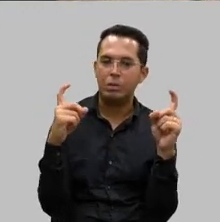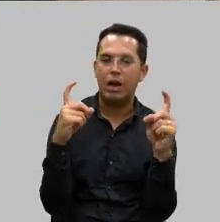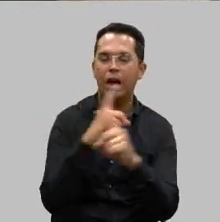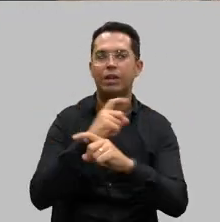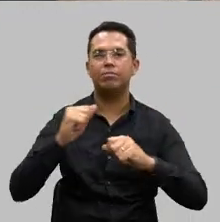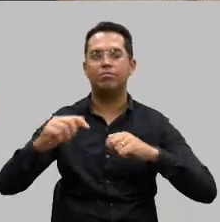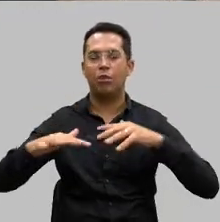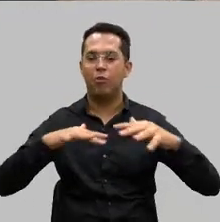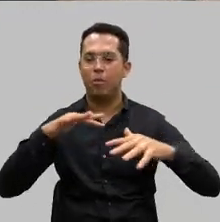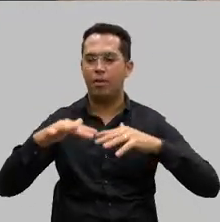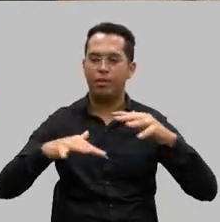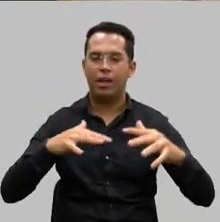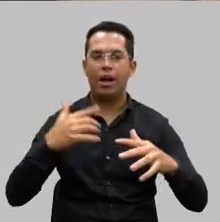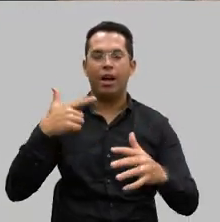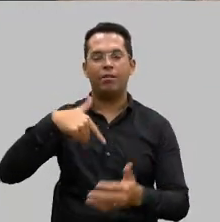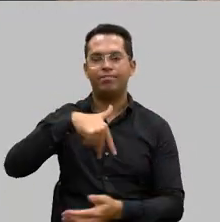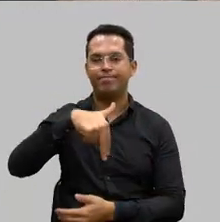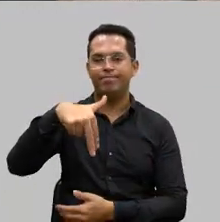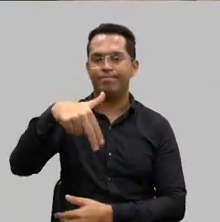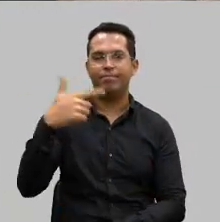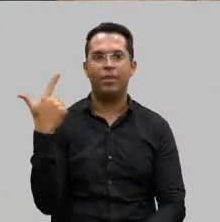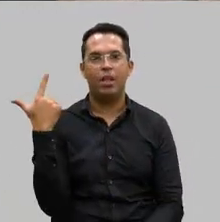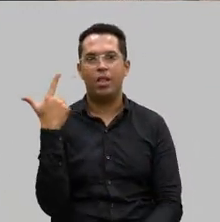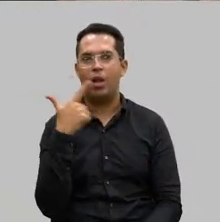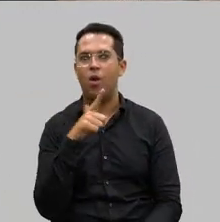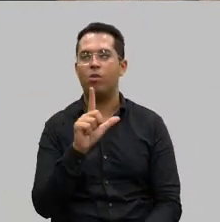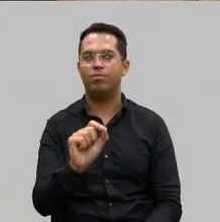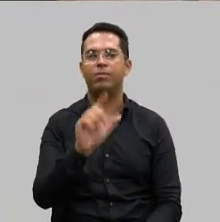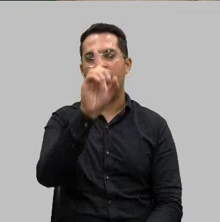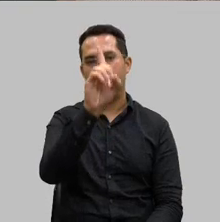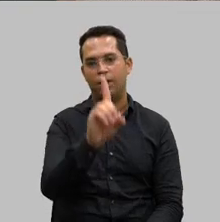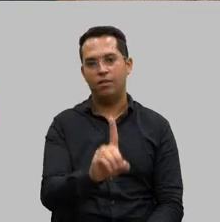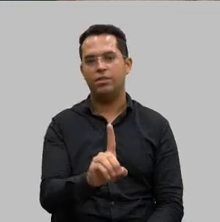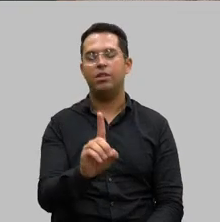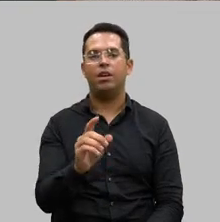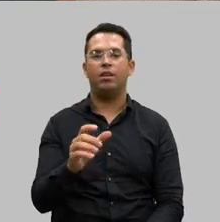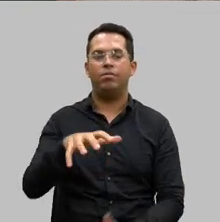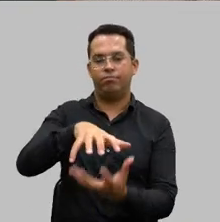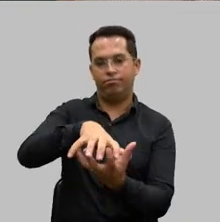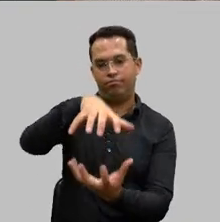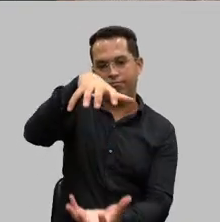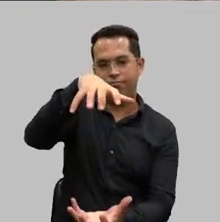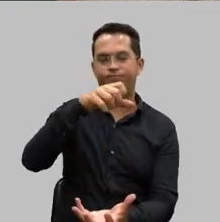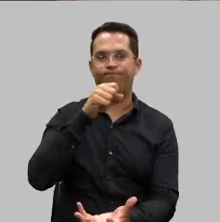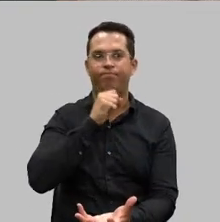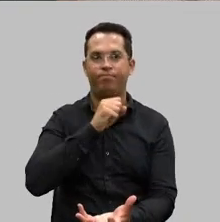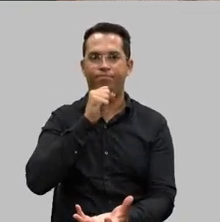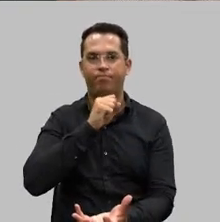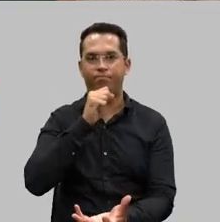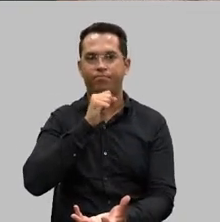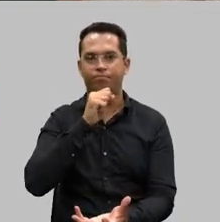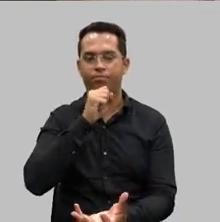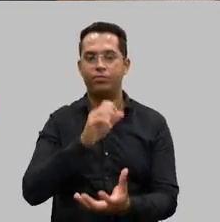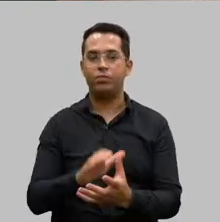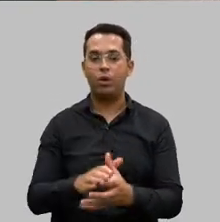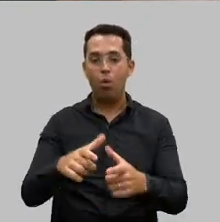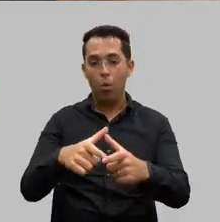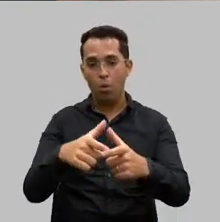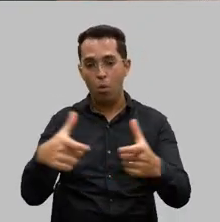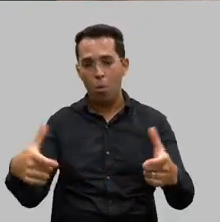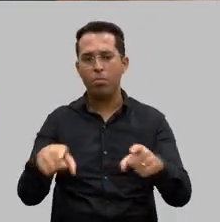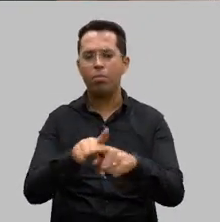pessoa não consegue se locomover el se torna então deficiente idoso E além disso os idosos tem muita